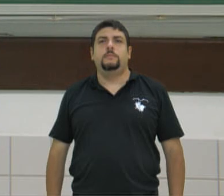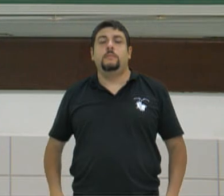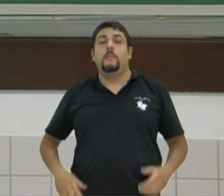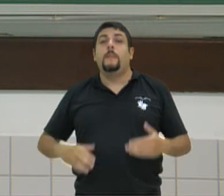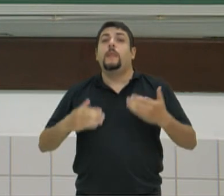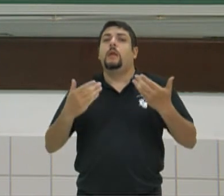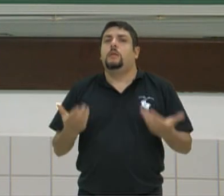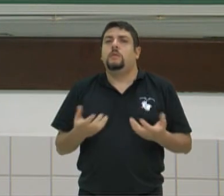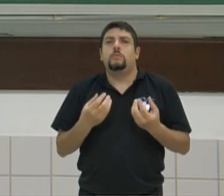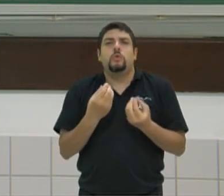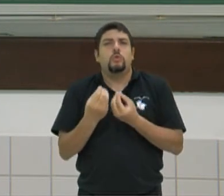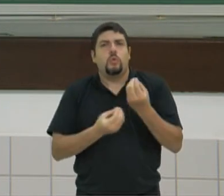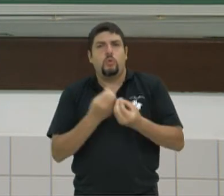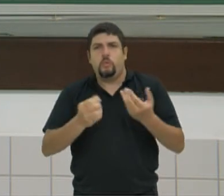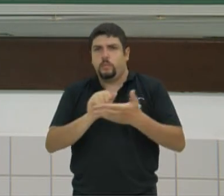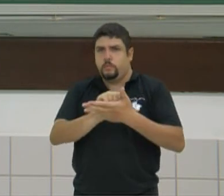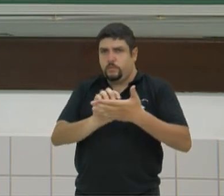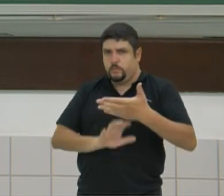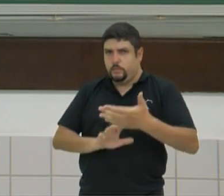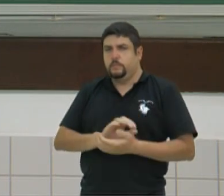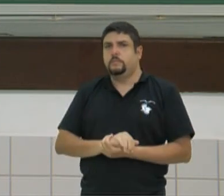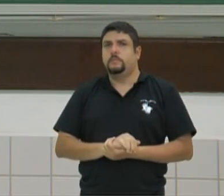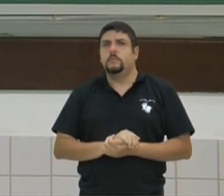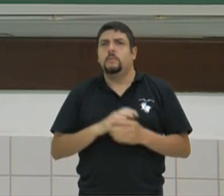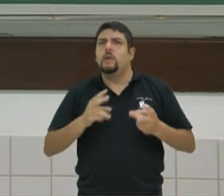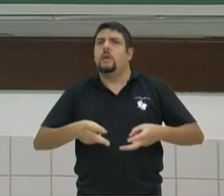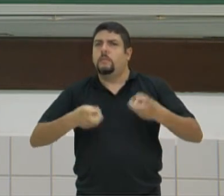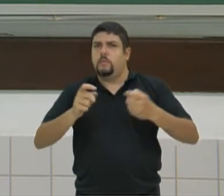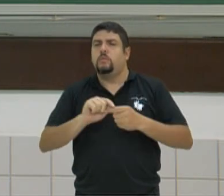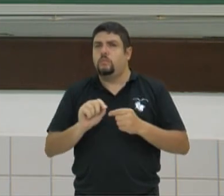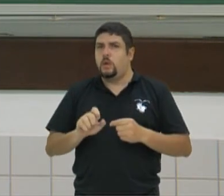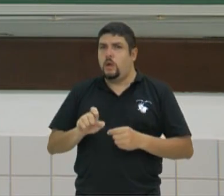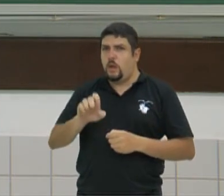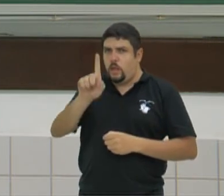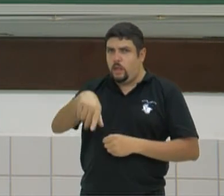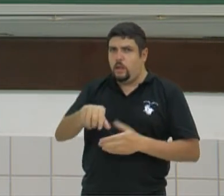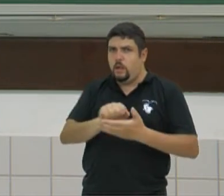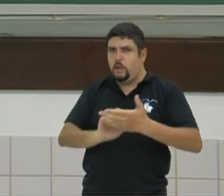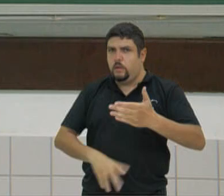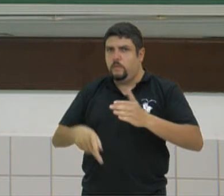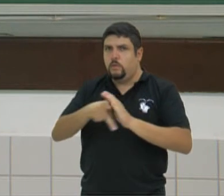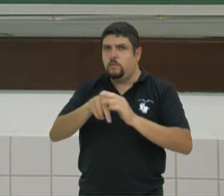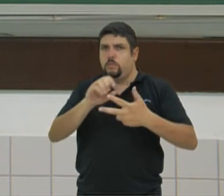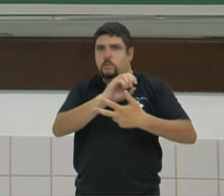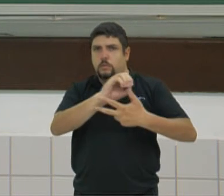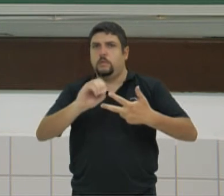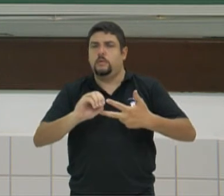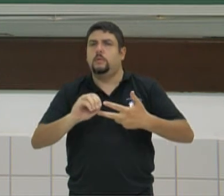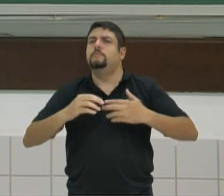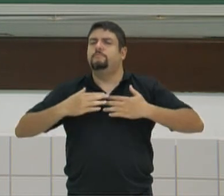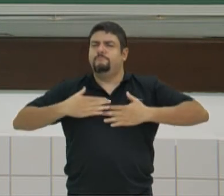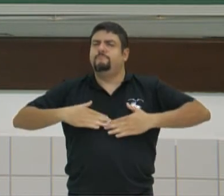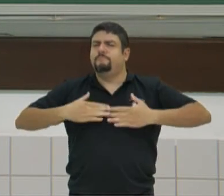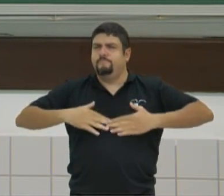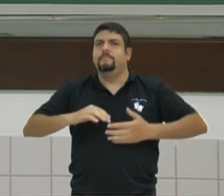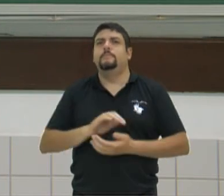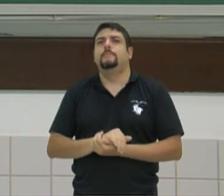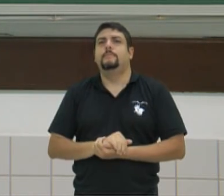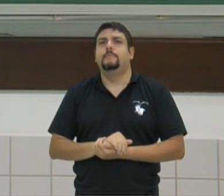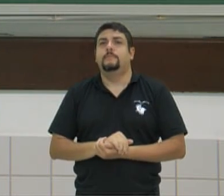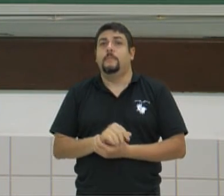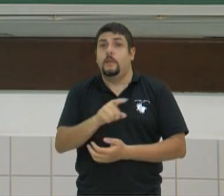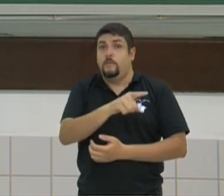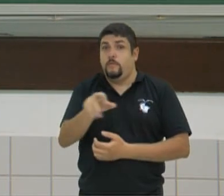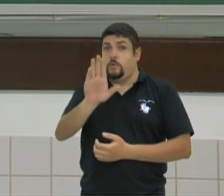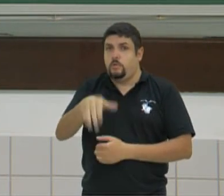Então, gente, como é que ficou esse exercício? Veja, é um exercício que caiu no Exame Nacional do Ensino Médio. E é um exercício bem tranquilo, né? Então, ó, você já está no